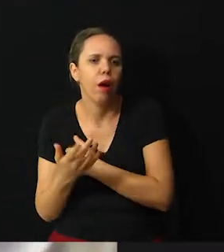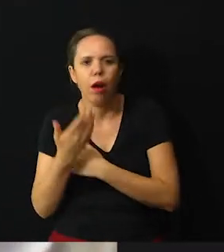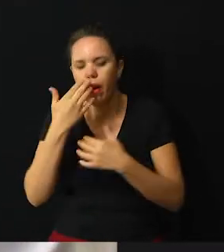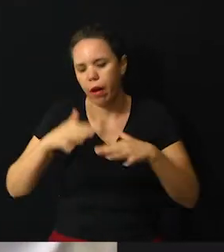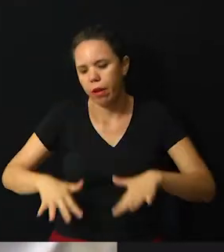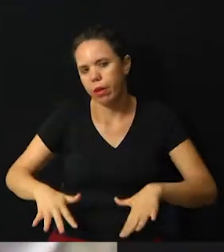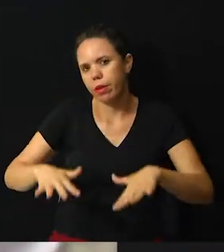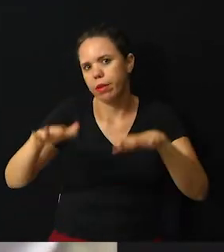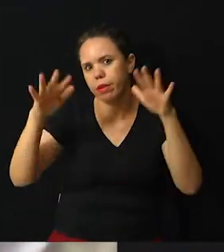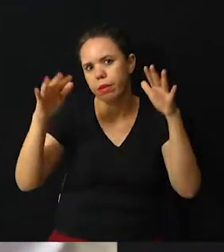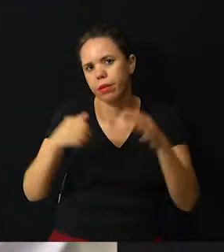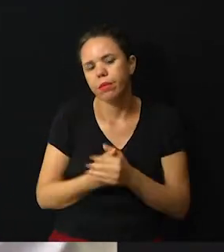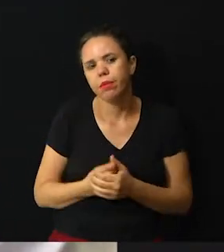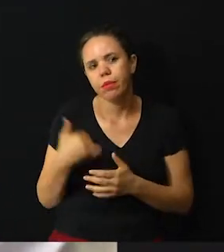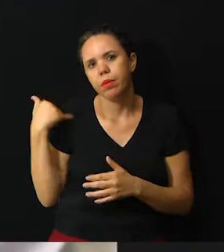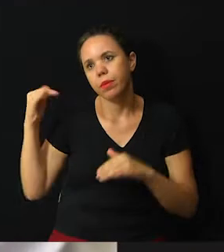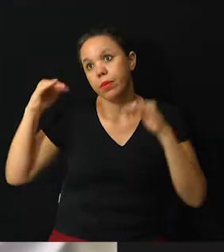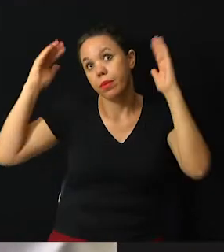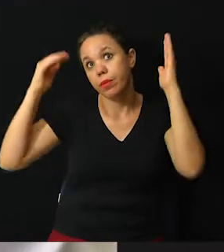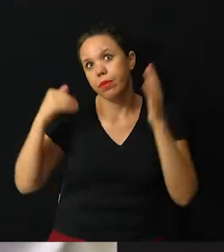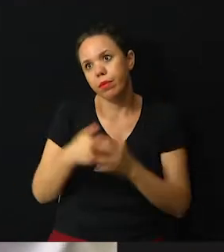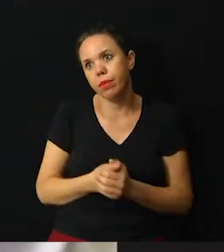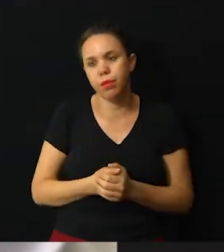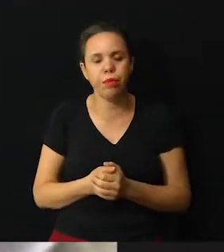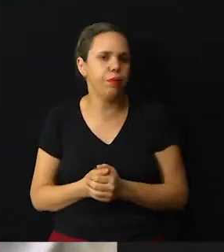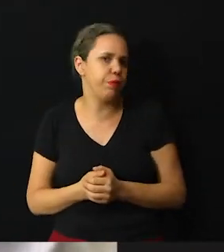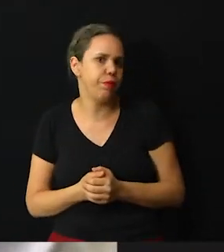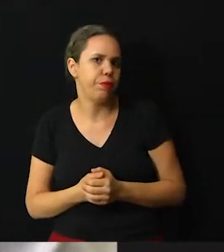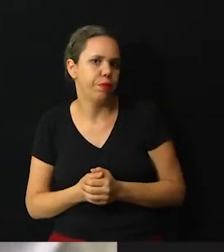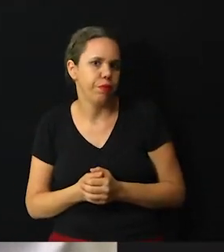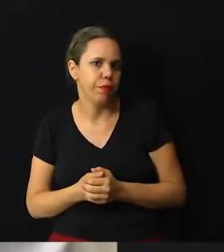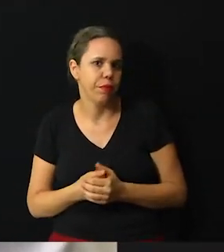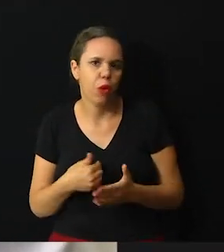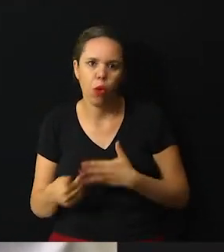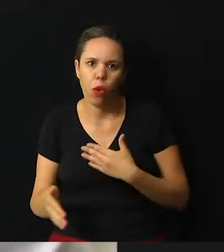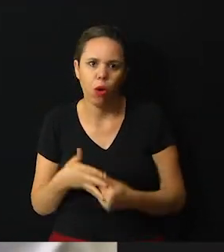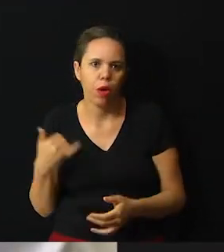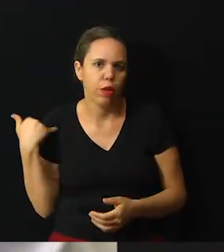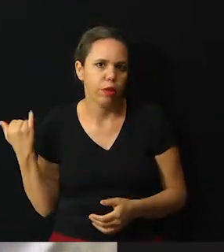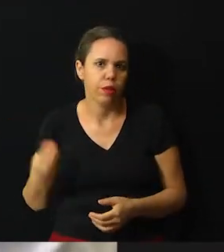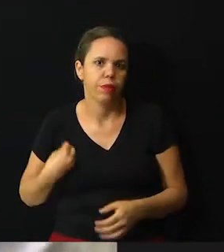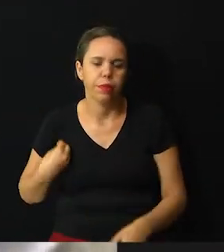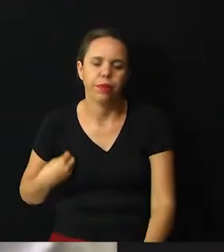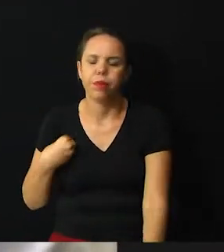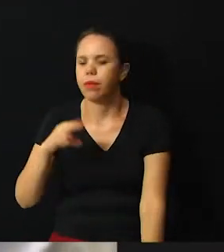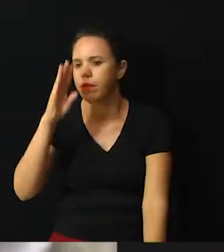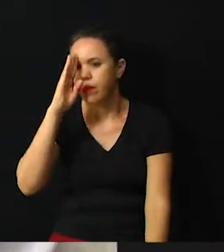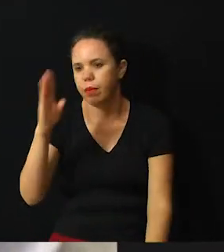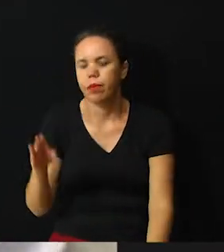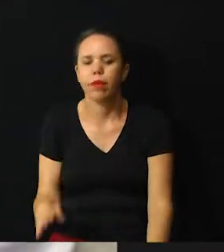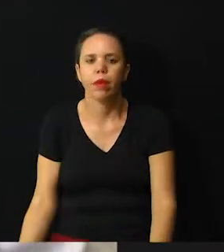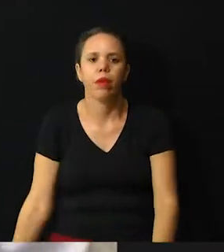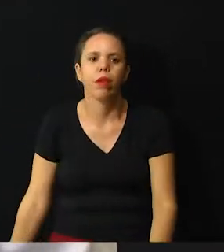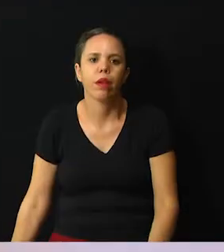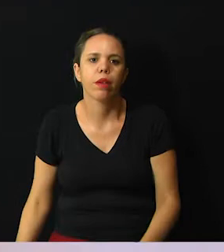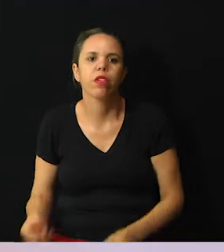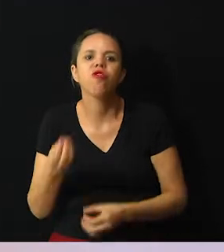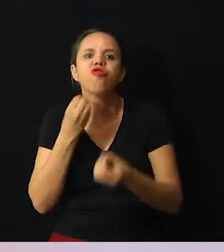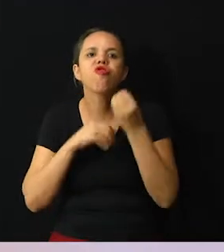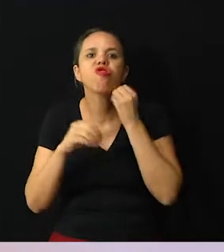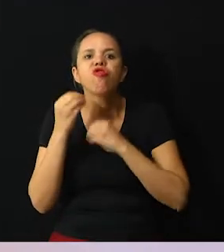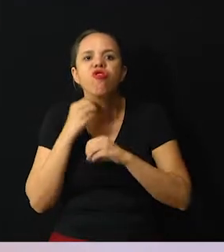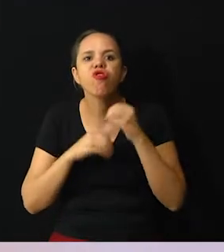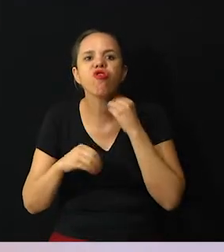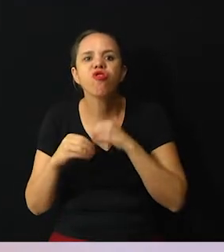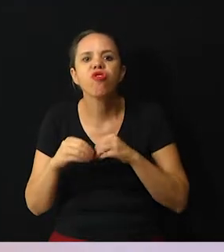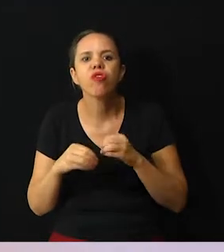na infância, pode acontecer na idade adulta, ou em qualquer determinada época da vida, mas principalmente quando é ligado muito por hormônio. O senhor falou aí